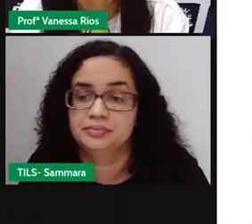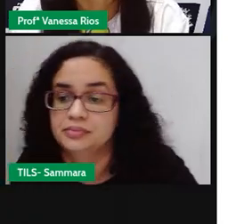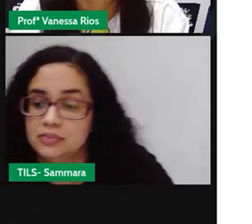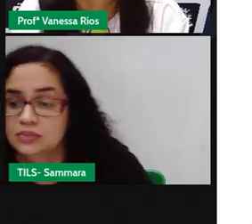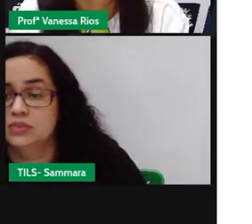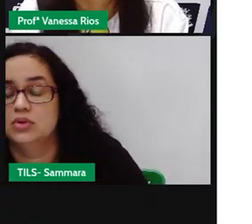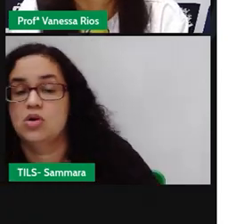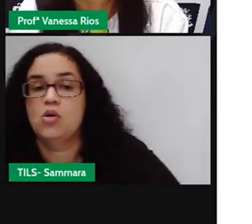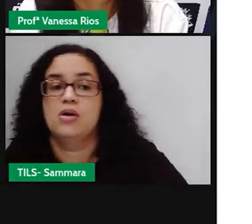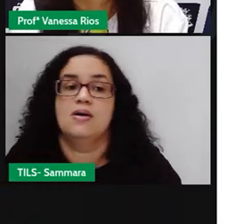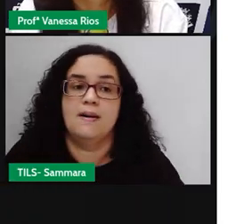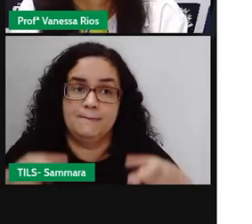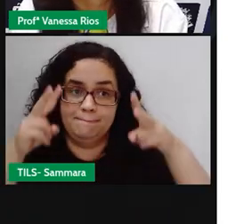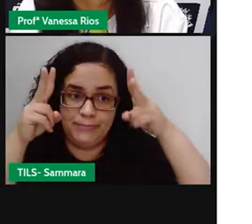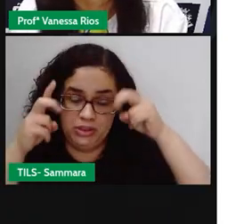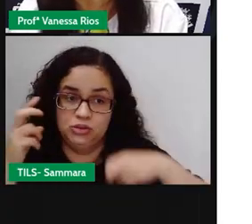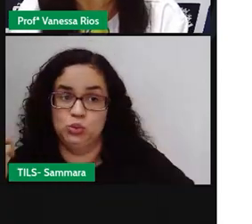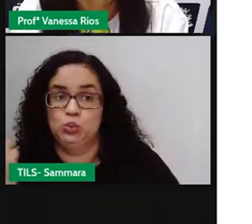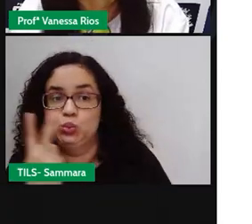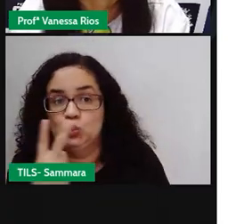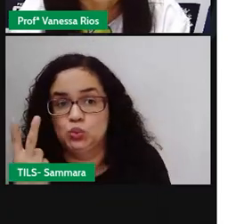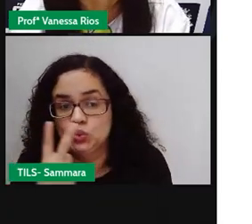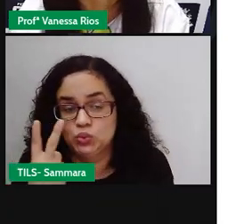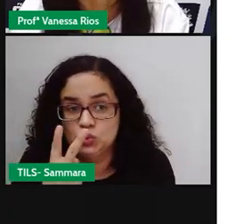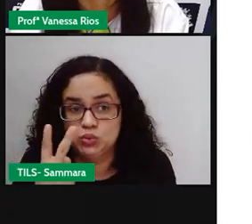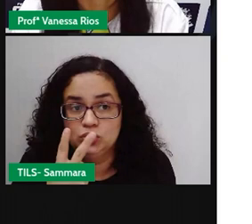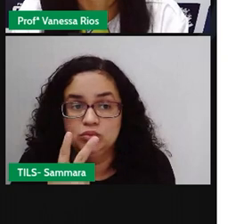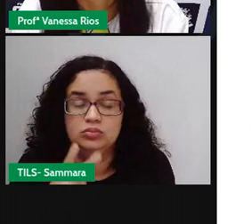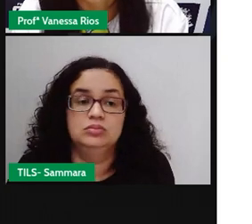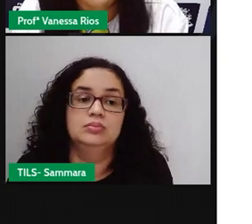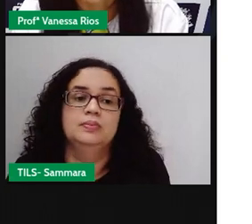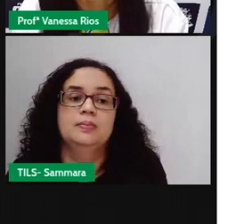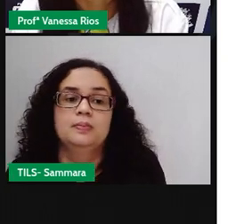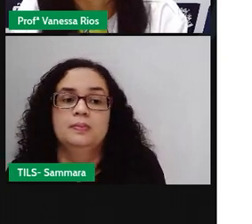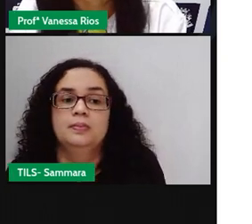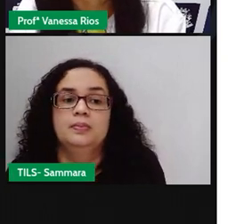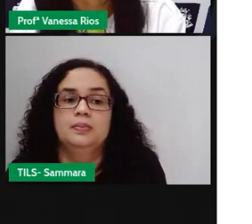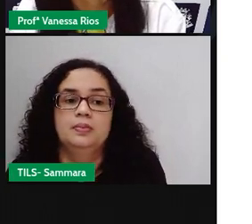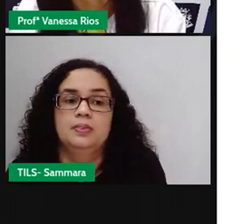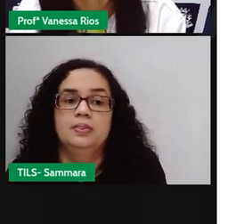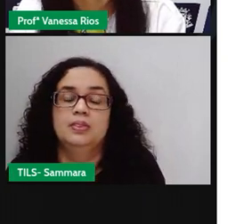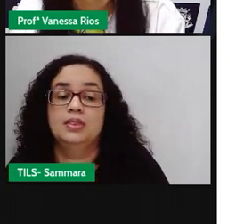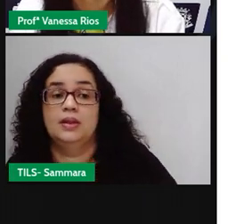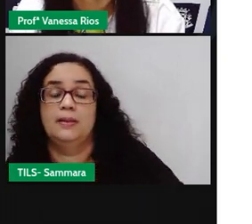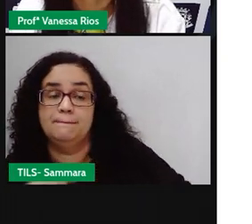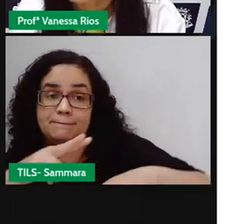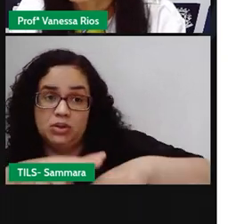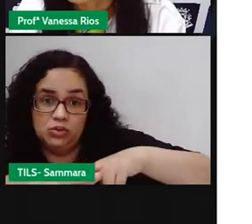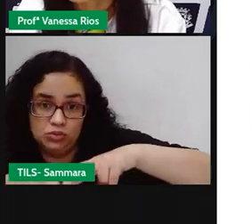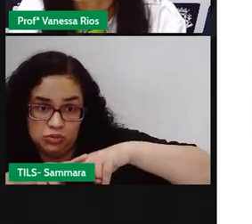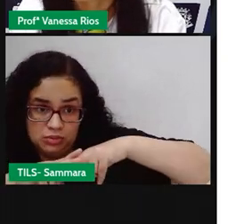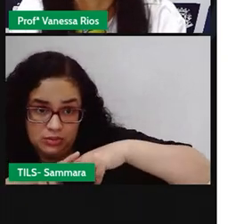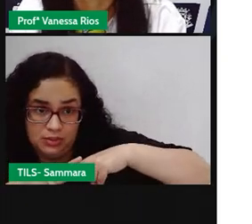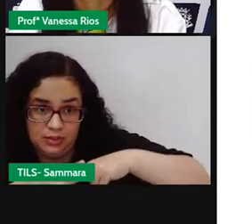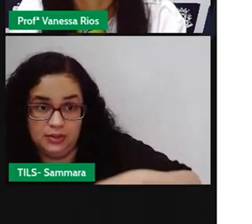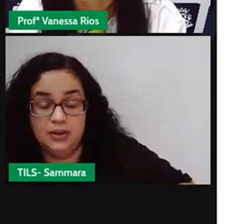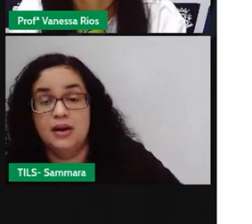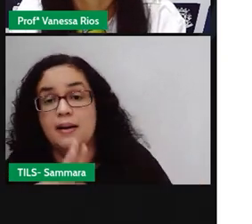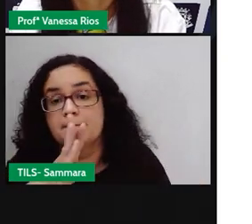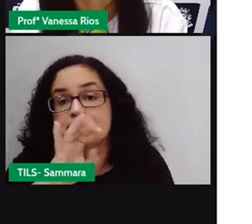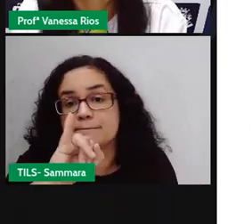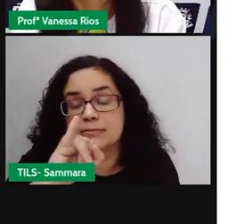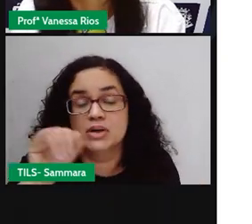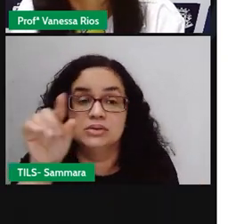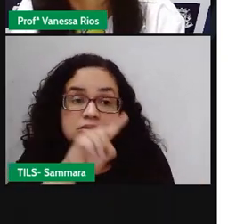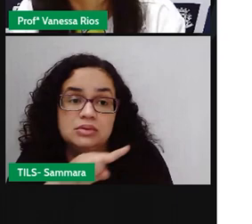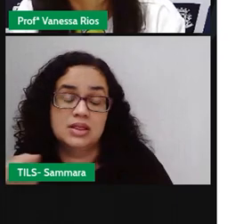e observar ela em dois planos, né, no plano da altura e no plano da largura, por isso chamadas de